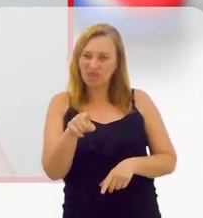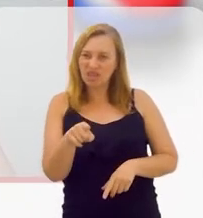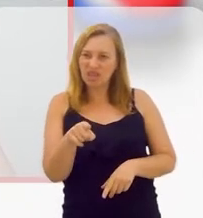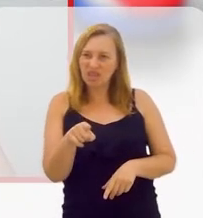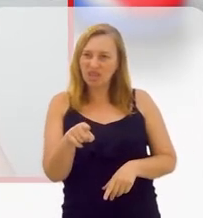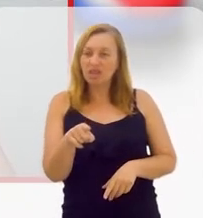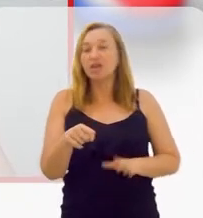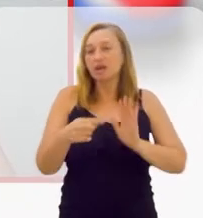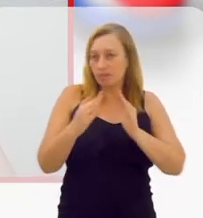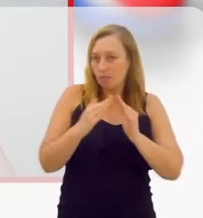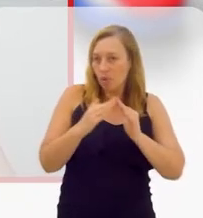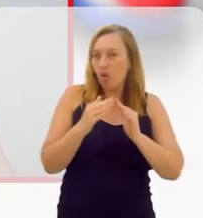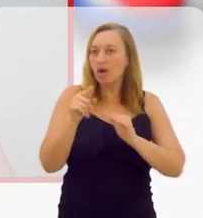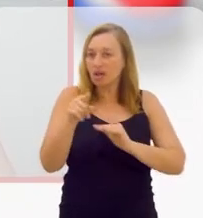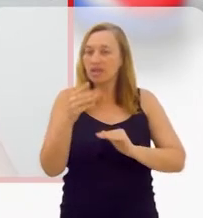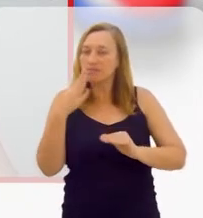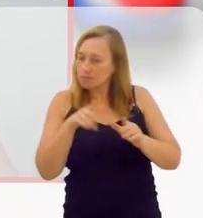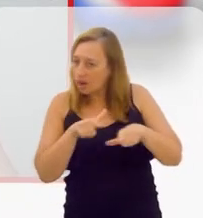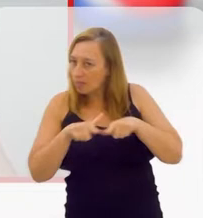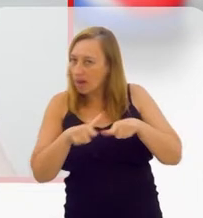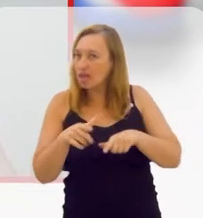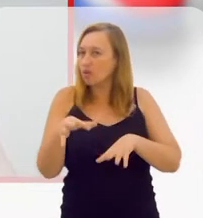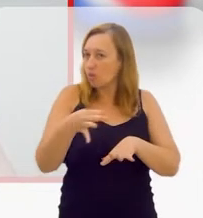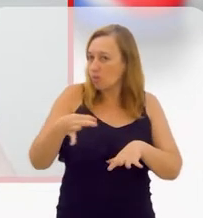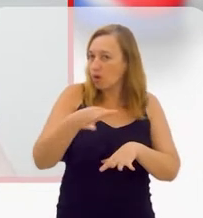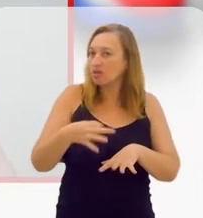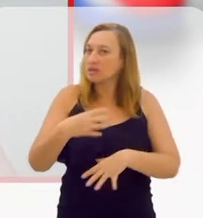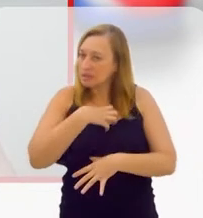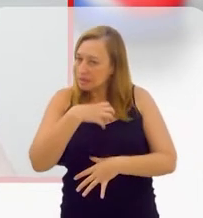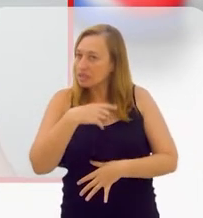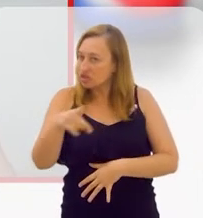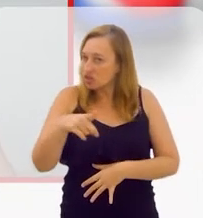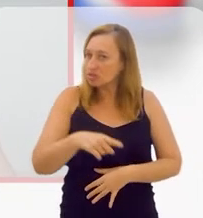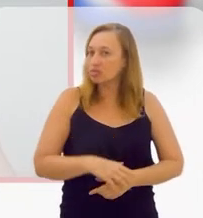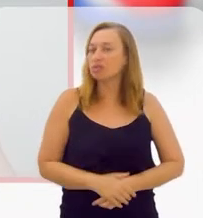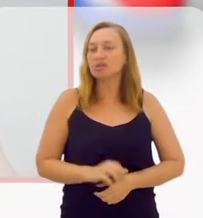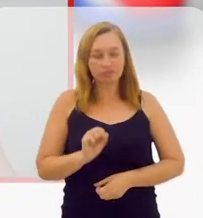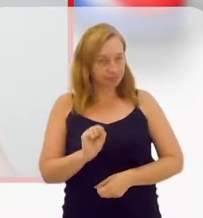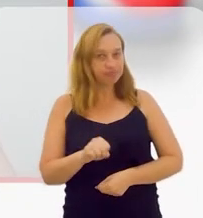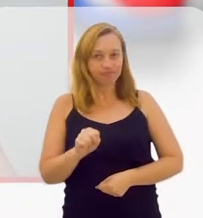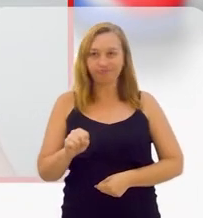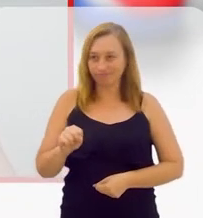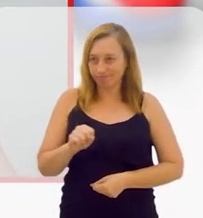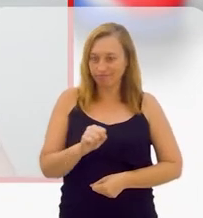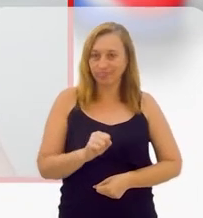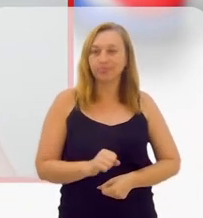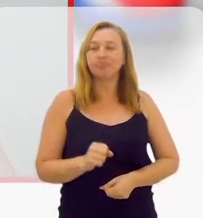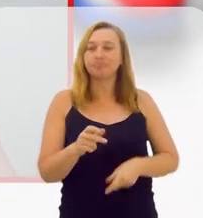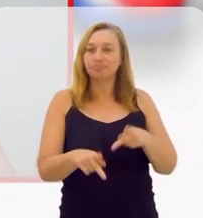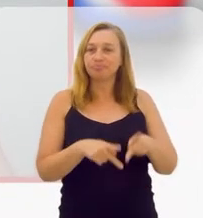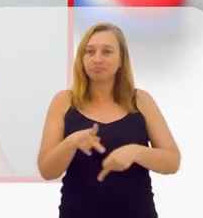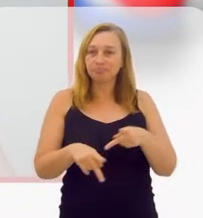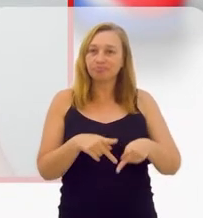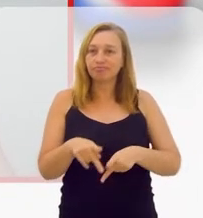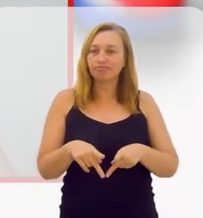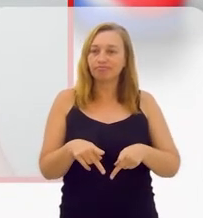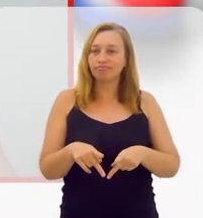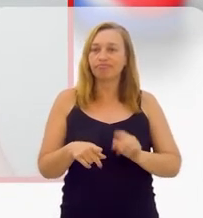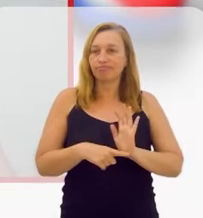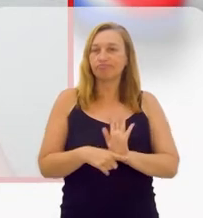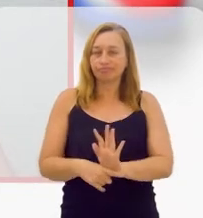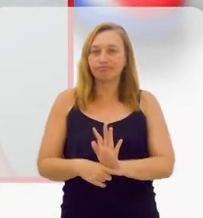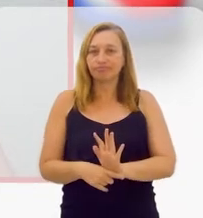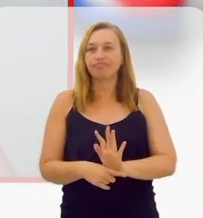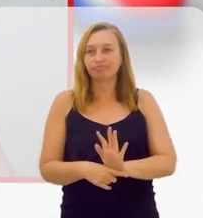Você que está aí, Sim. que mora aí, né? E trabalha com a moeda, você sente isso? Sim, é, a população